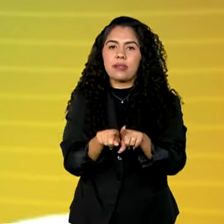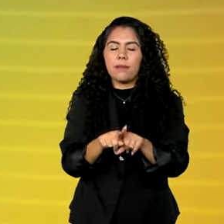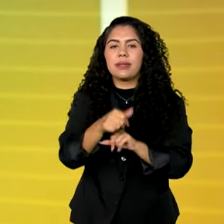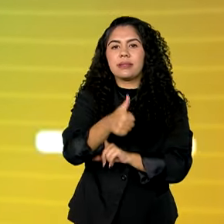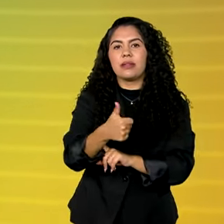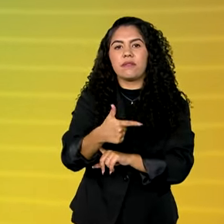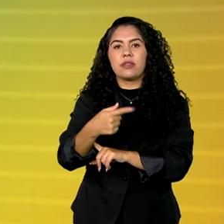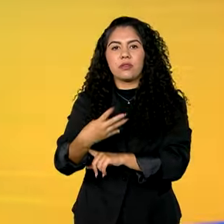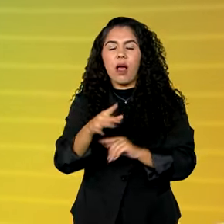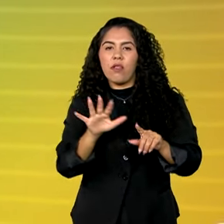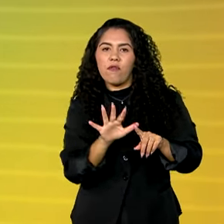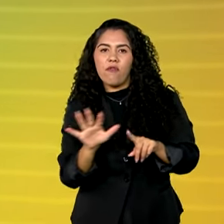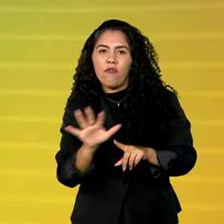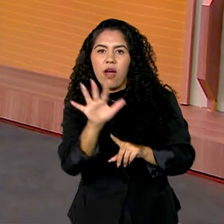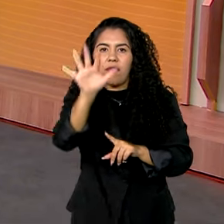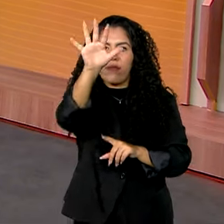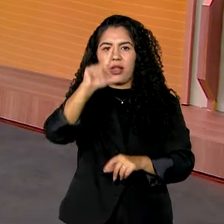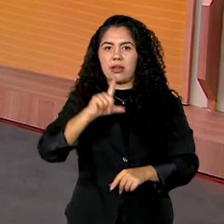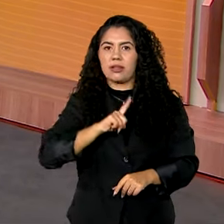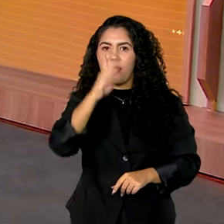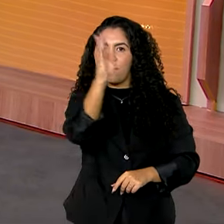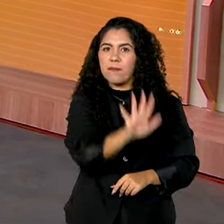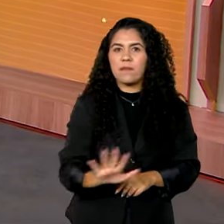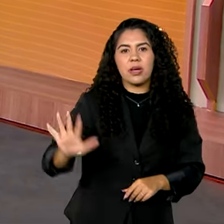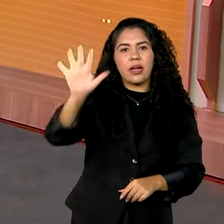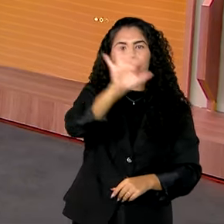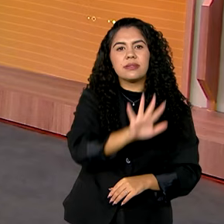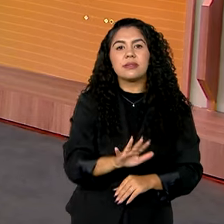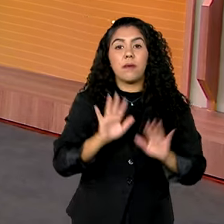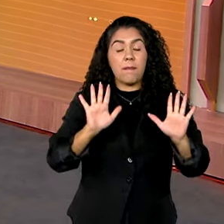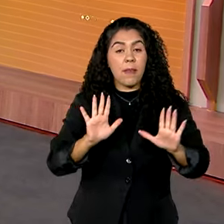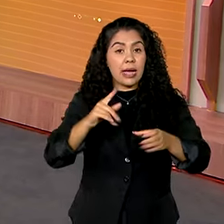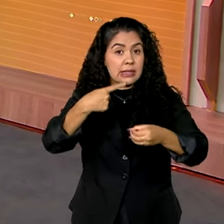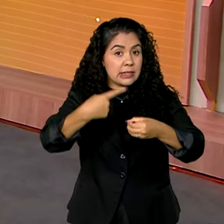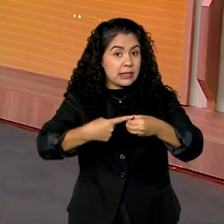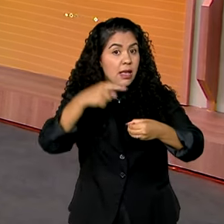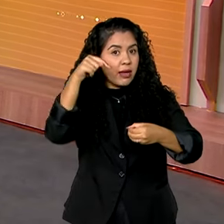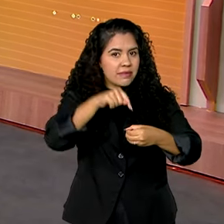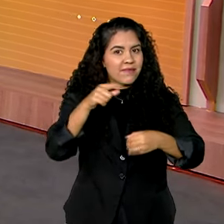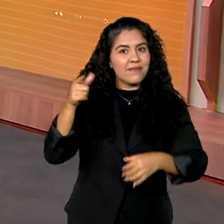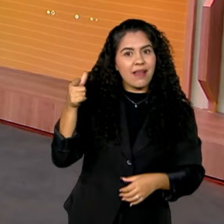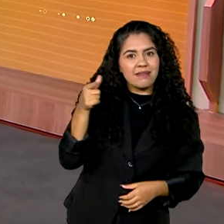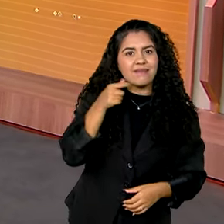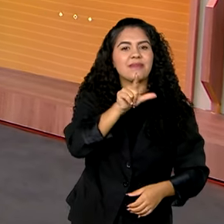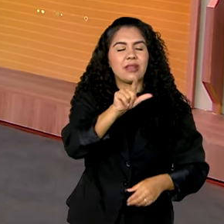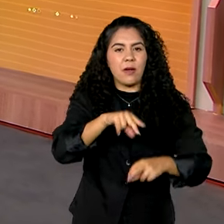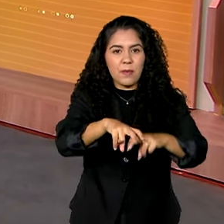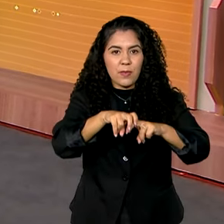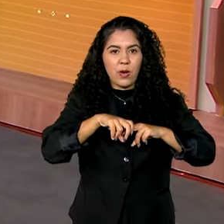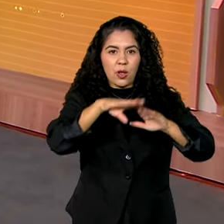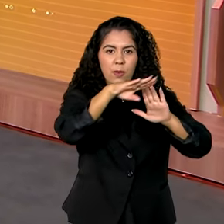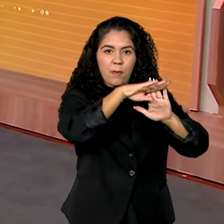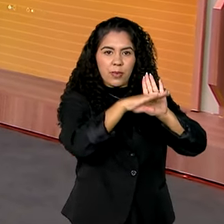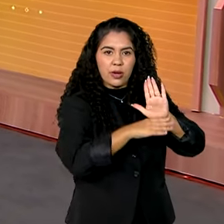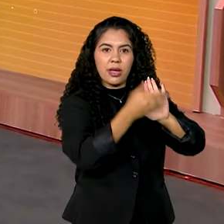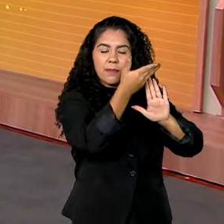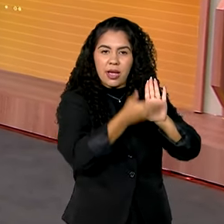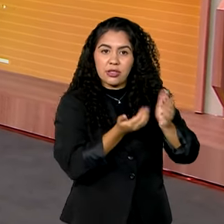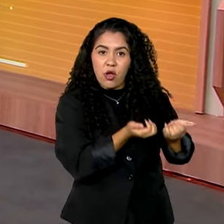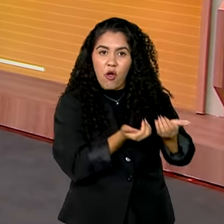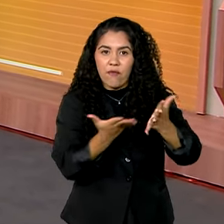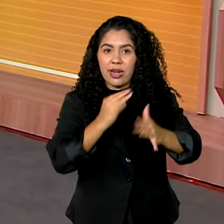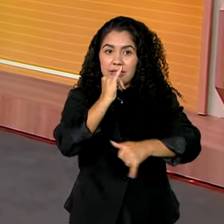favelas espalhadas pelo país. E uma das cidades que vão ser beneficiadas pelo programa Periferias Conectadas